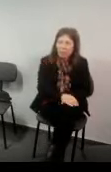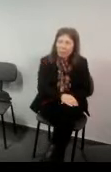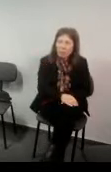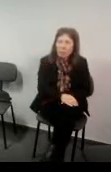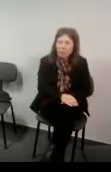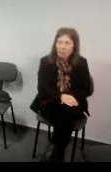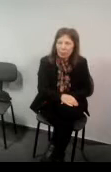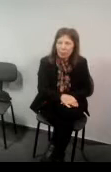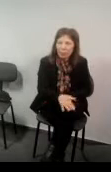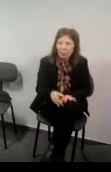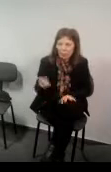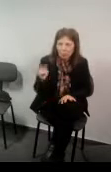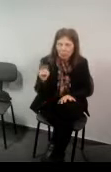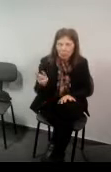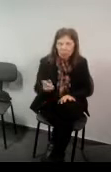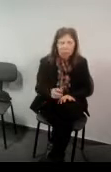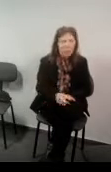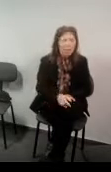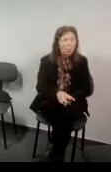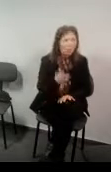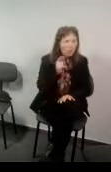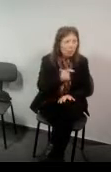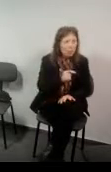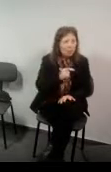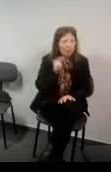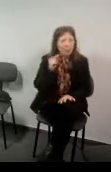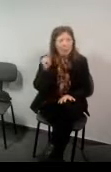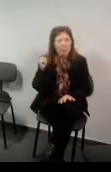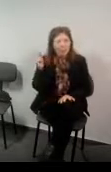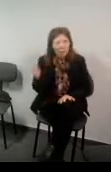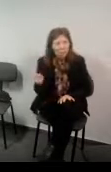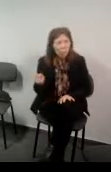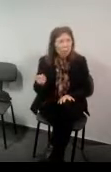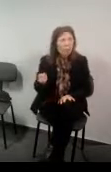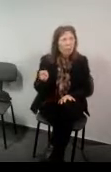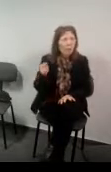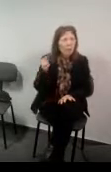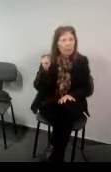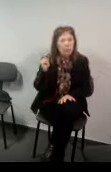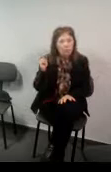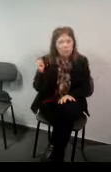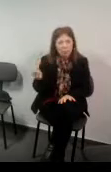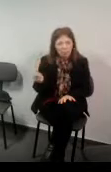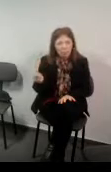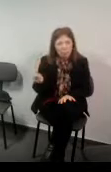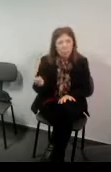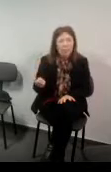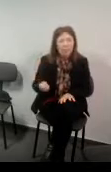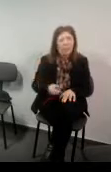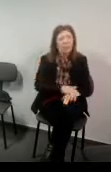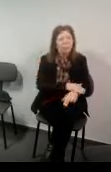laringe. Deixa eu só comentar, Pedro, que nós sabemos disso. Por isso que, às vezes, médium, quando não